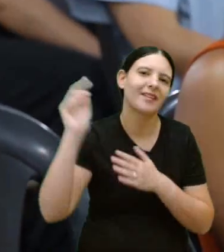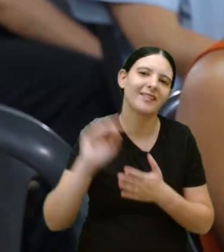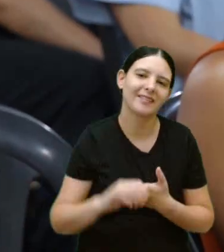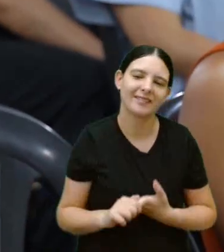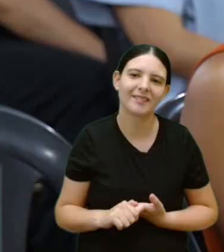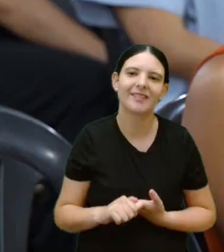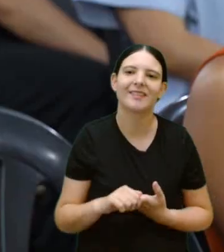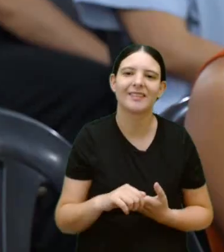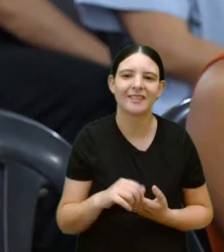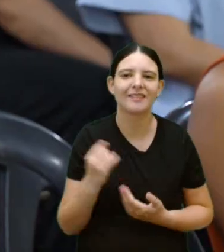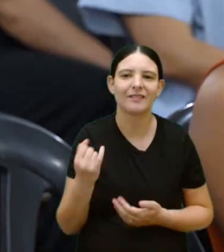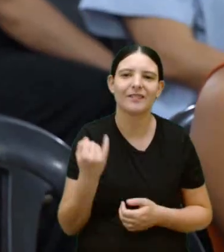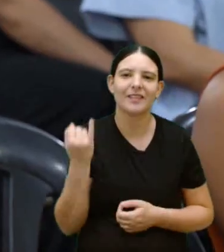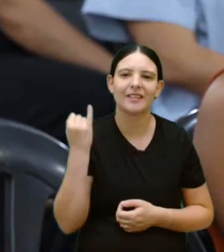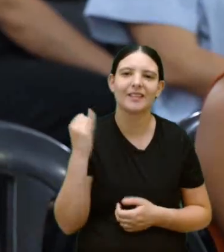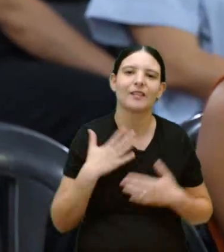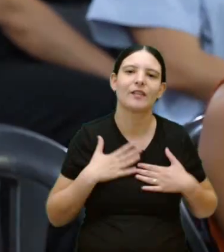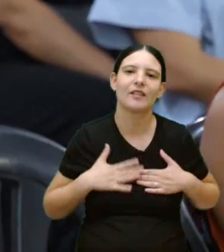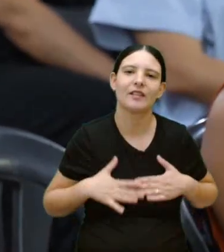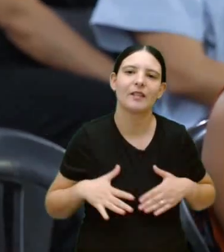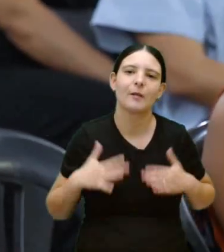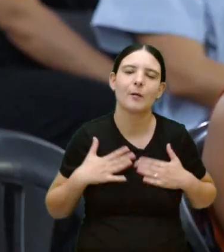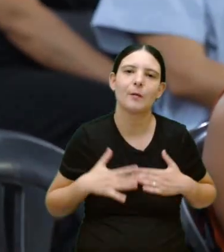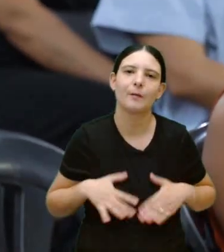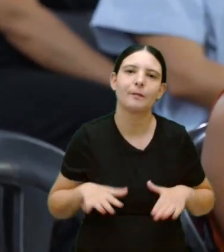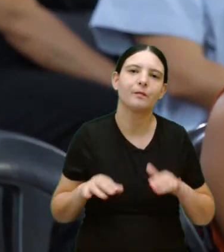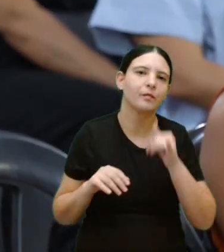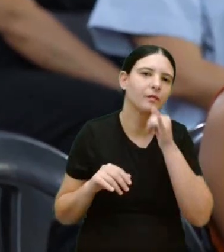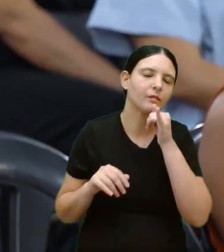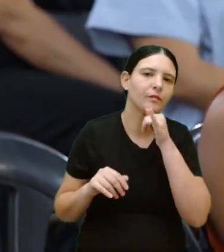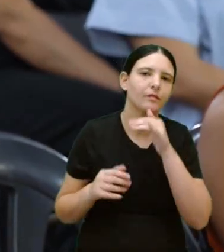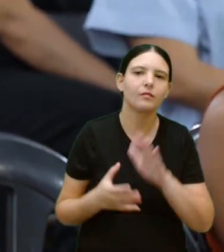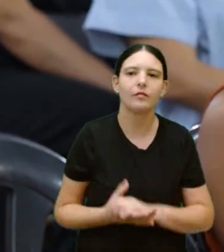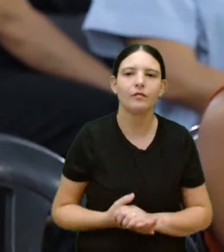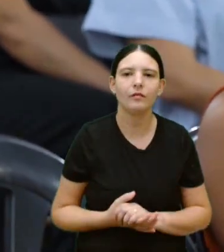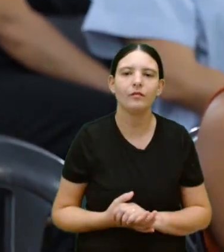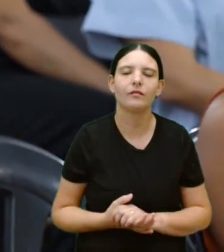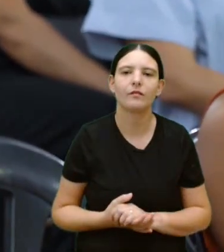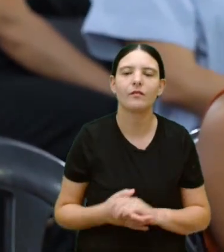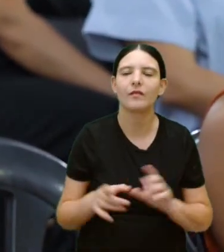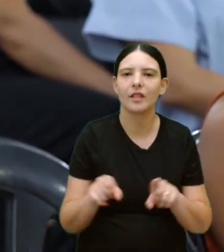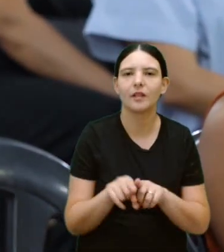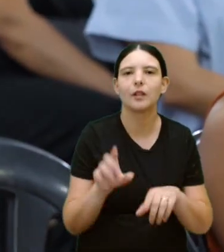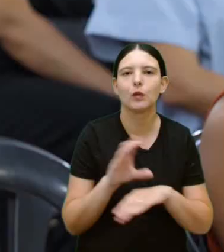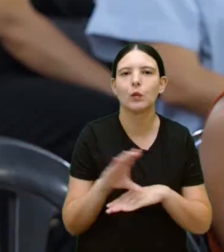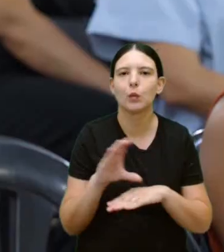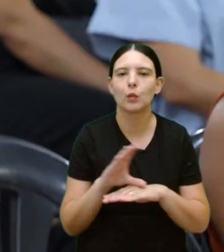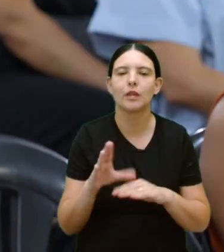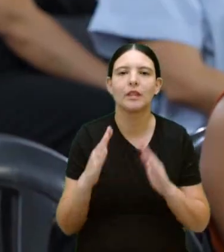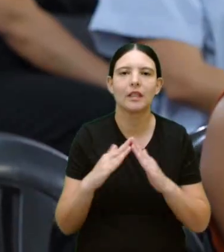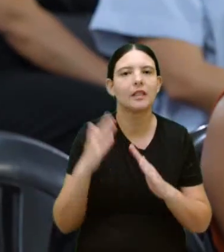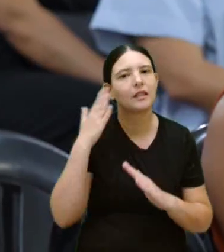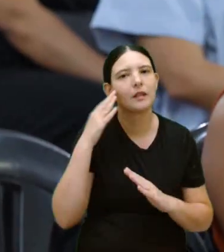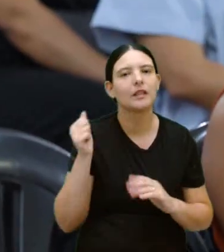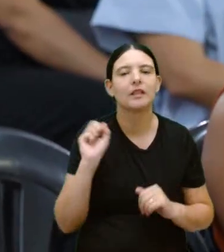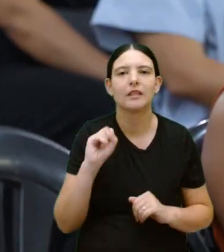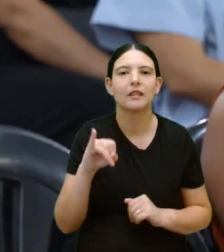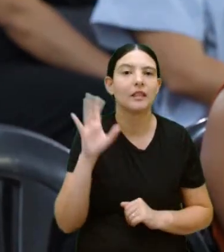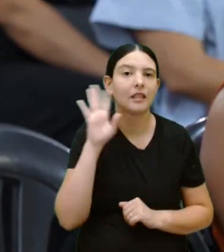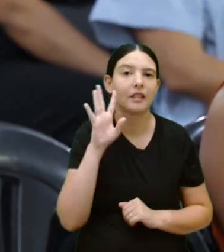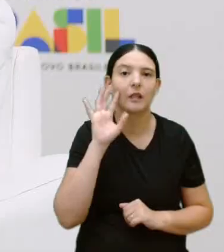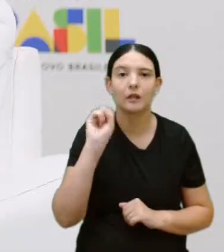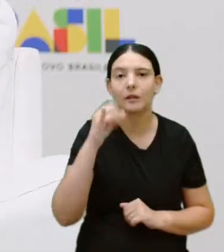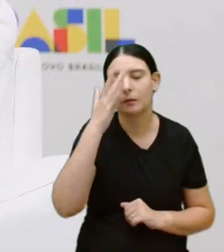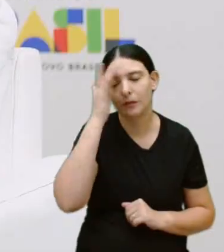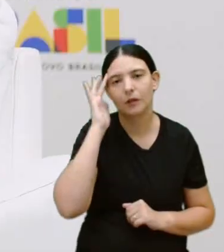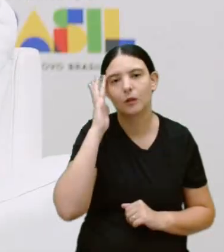Tempo, calmaria. Por exemplo, uma medida, eu coloquei isso no curso A Casa Saber. Uma coisa legal de pessoas que se amam é um silêncio que